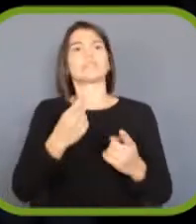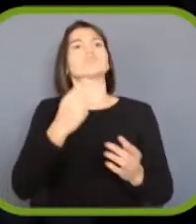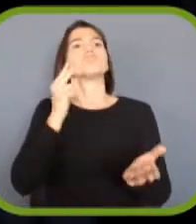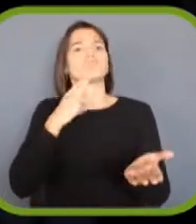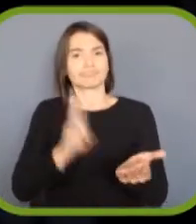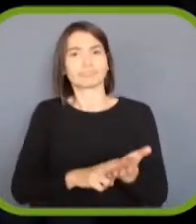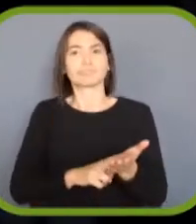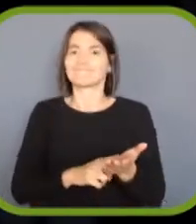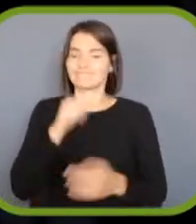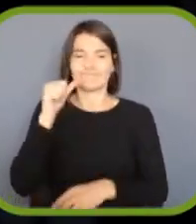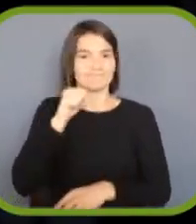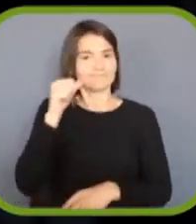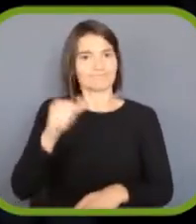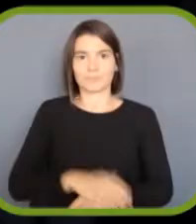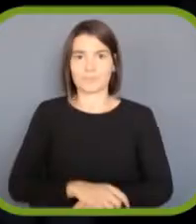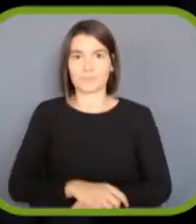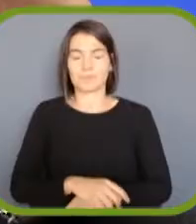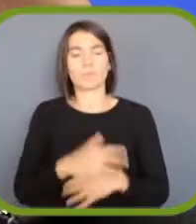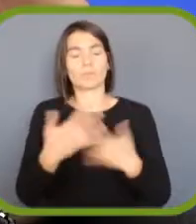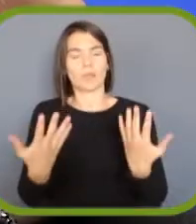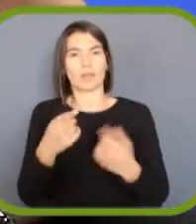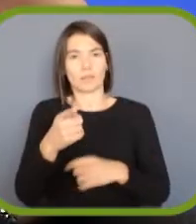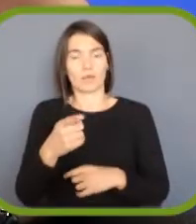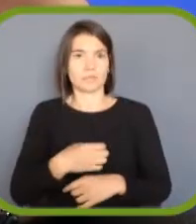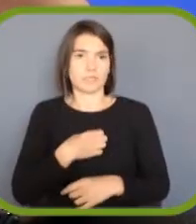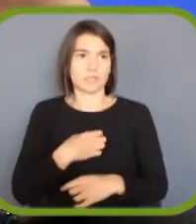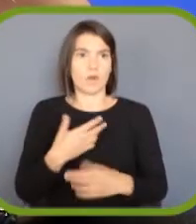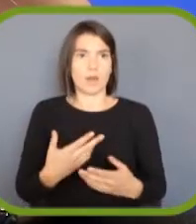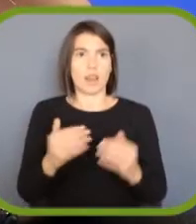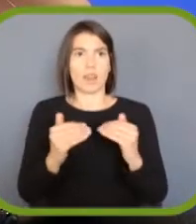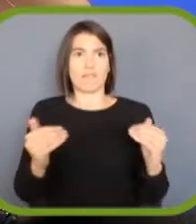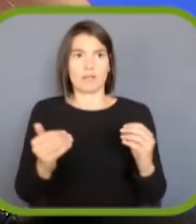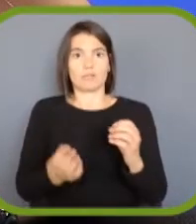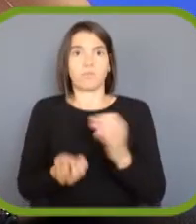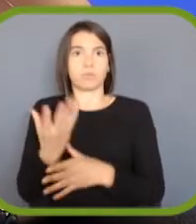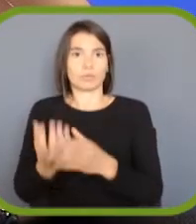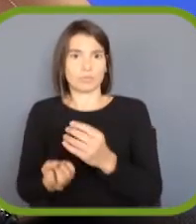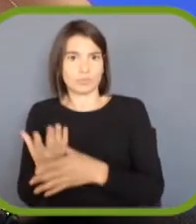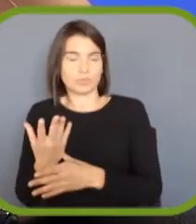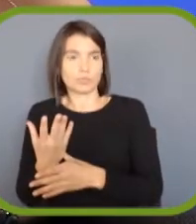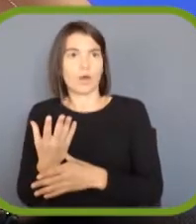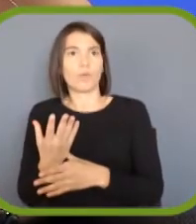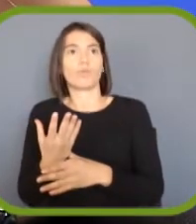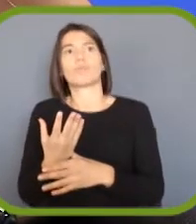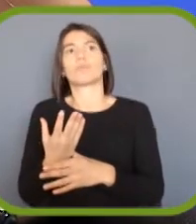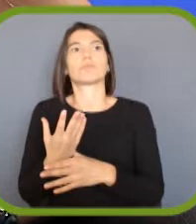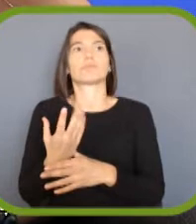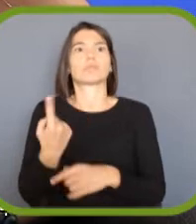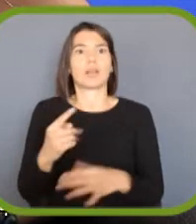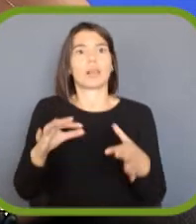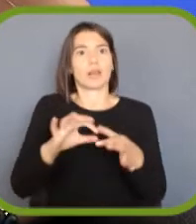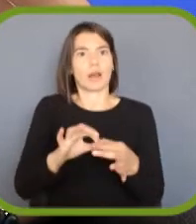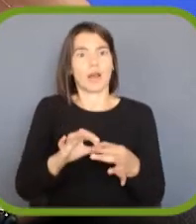com segurança dizer que isso é mesmo assim. Considera então que os níveis de produtividade têm